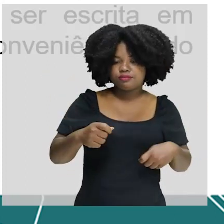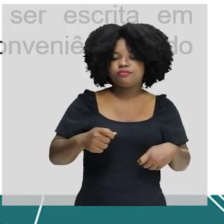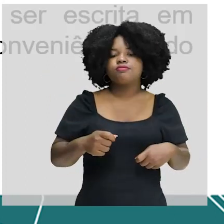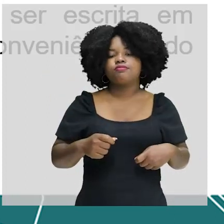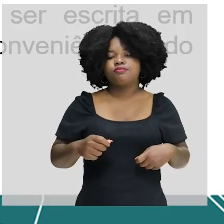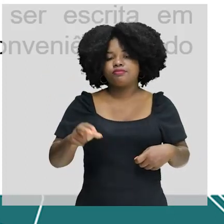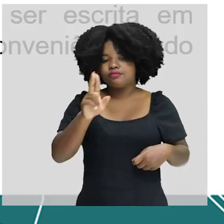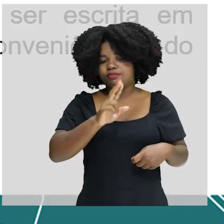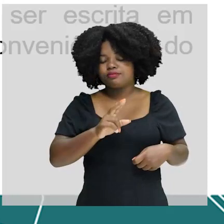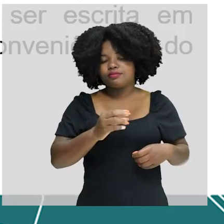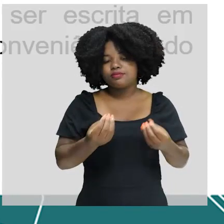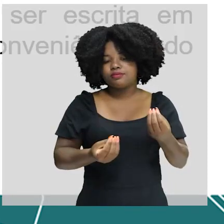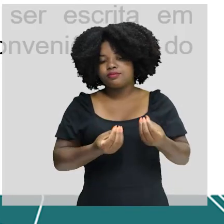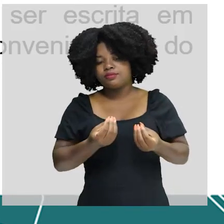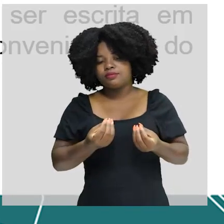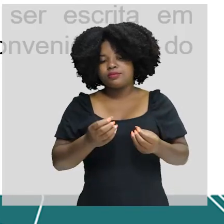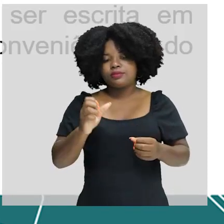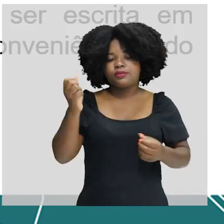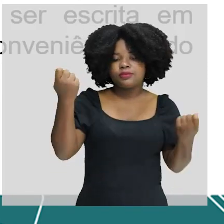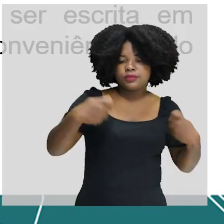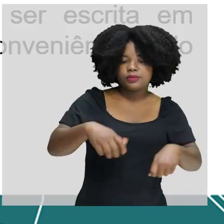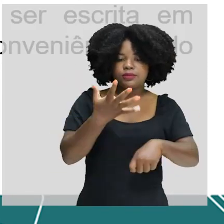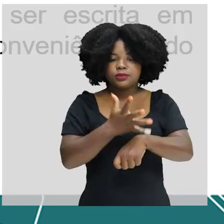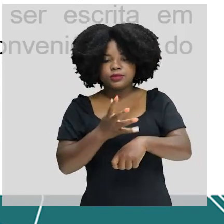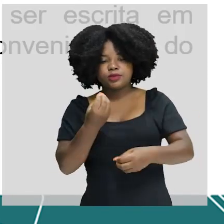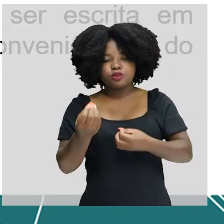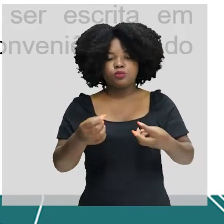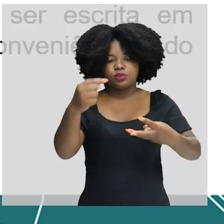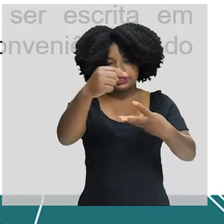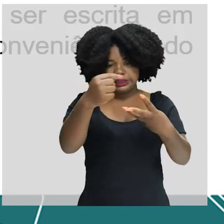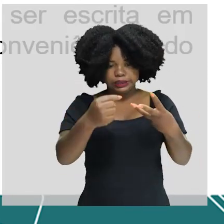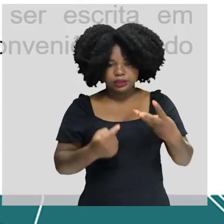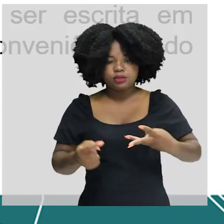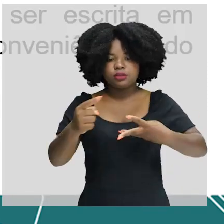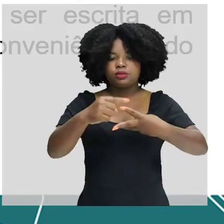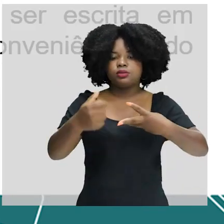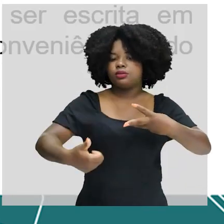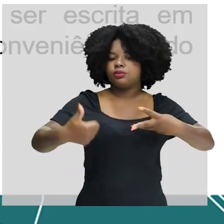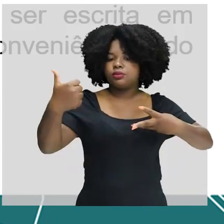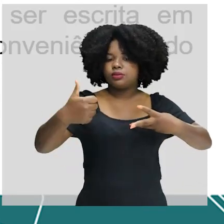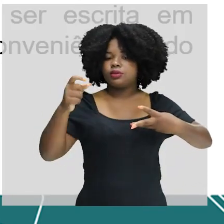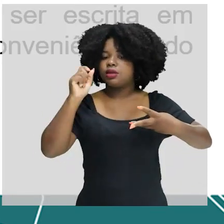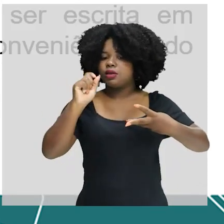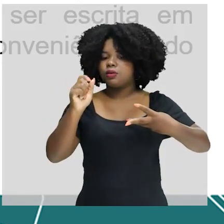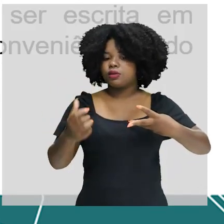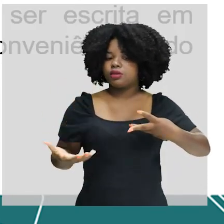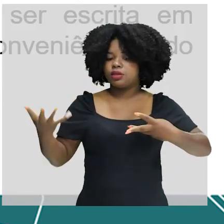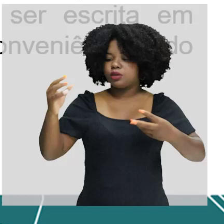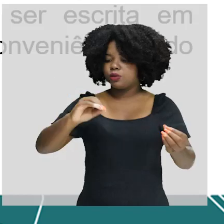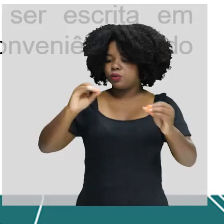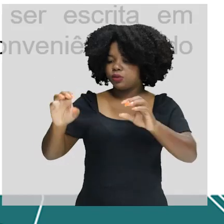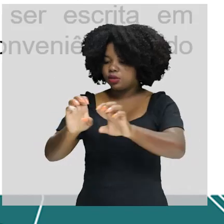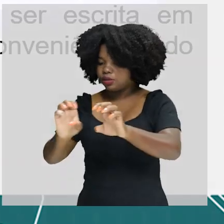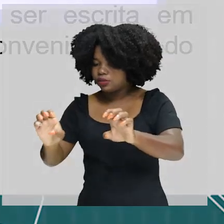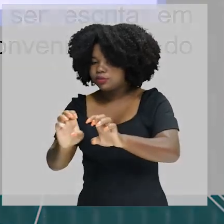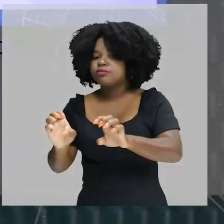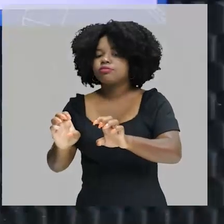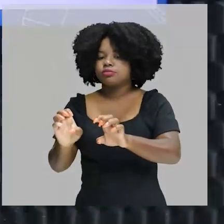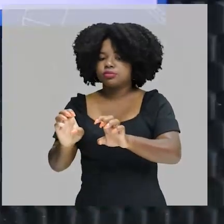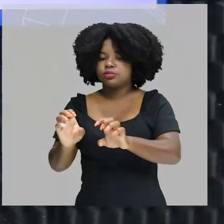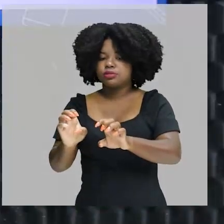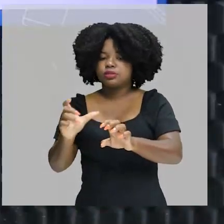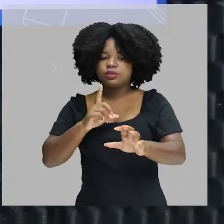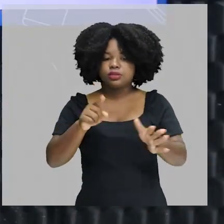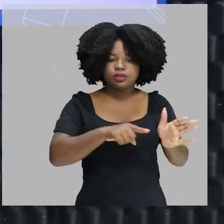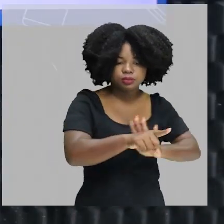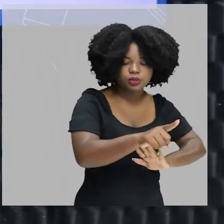em 3 passos, em 3 etapas. Primeiramente, escrever a equação química mencionada no problema. Então,